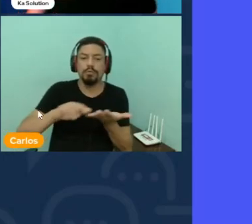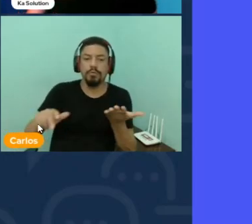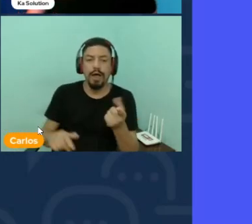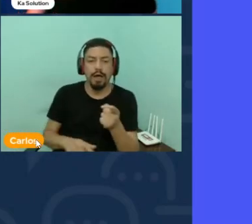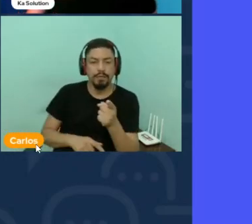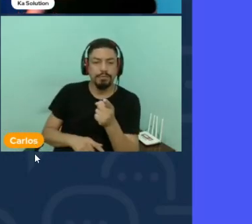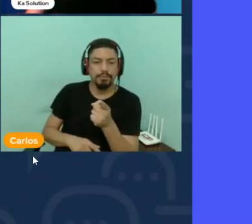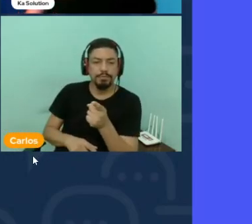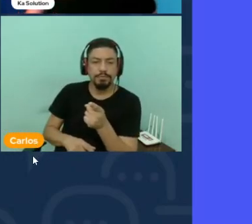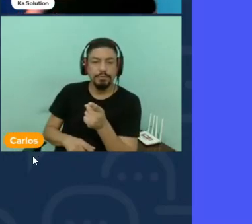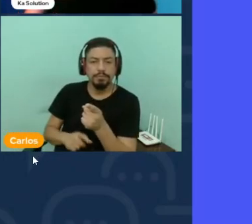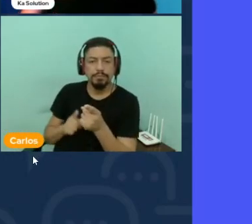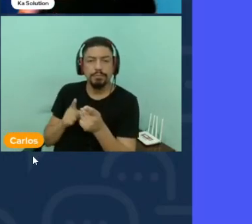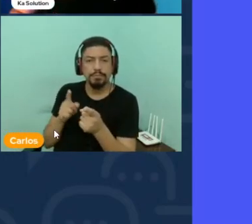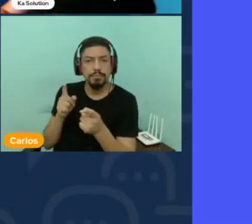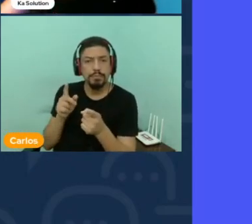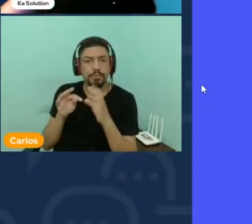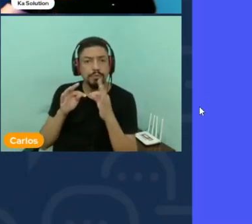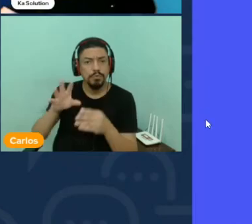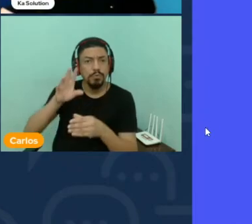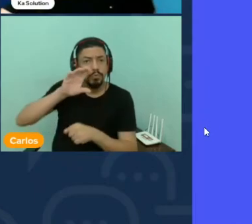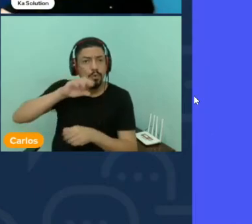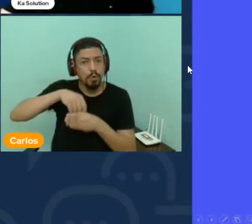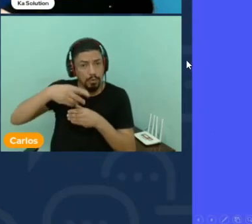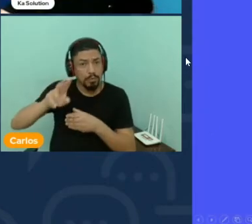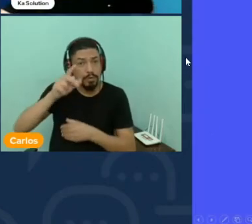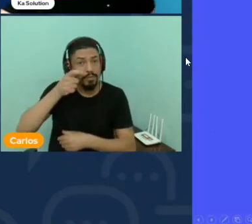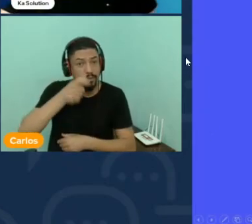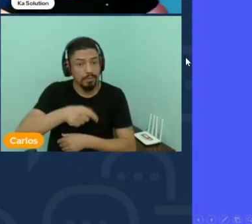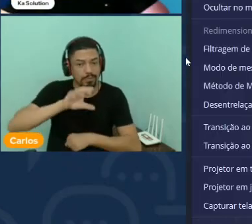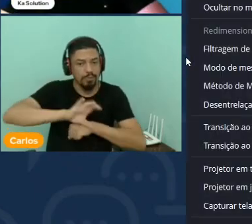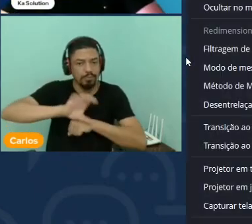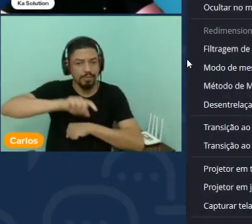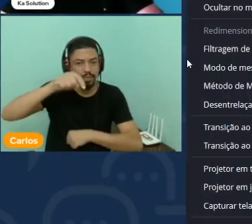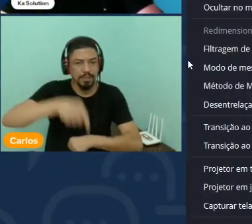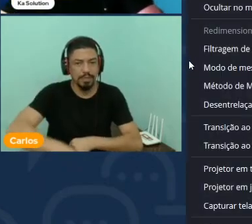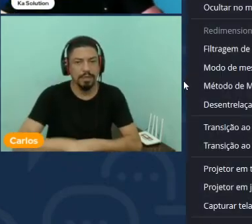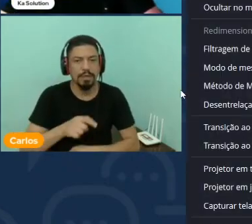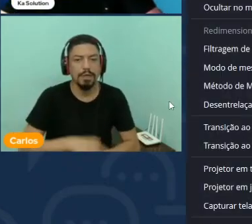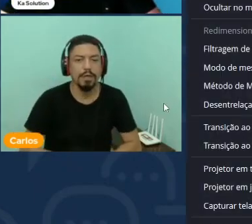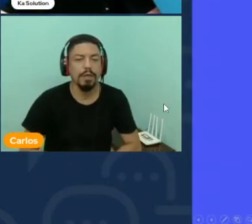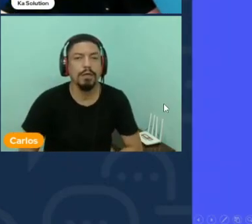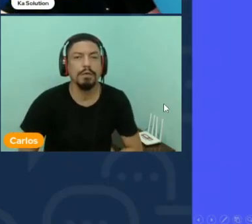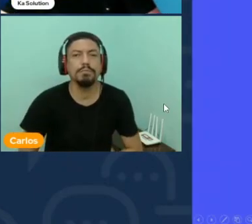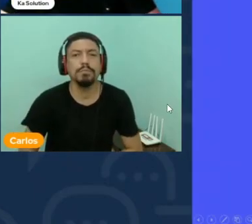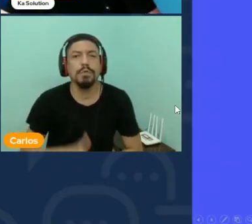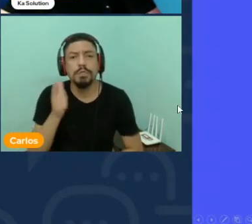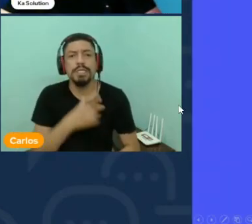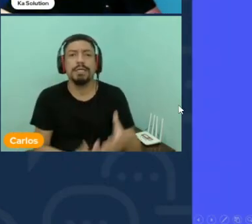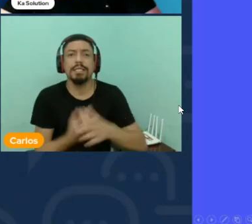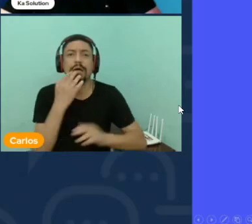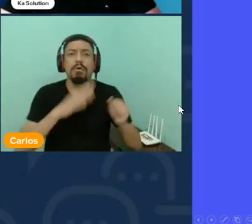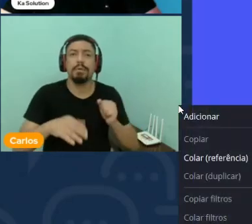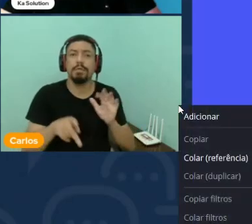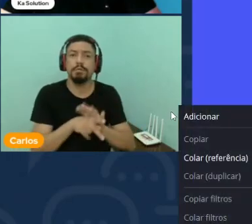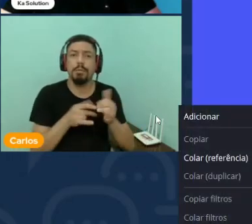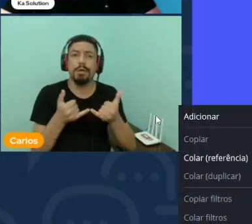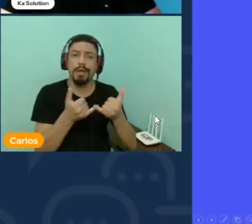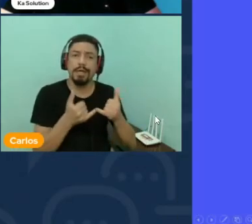aqui nesse treinamento. A gente pode criar o nosso ambiente de rede, vou criar a minha